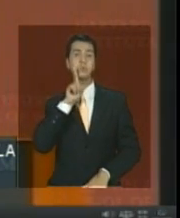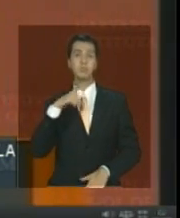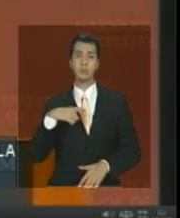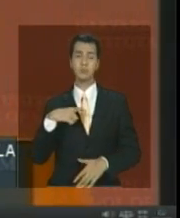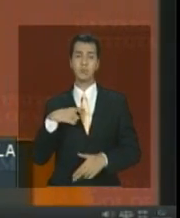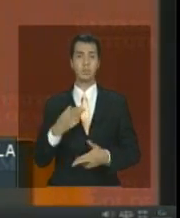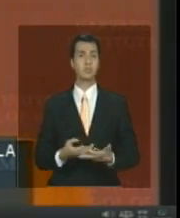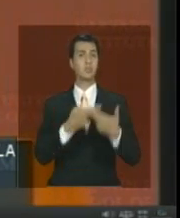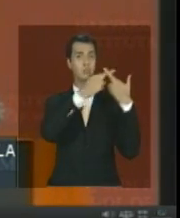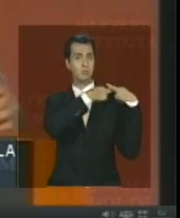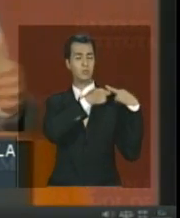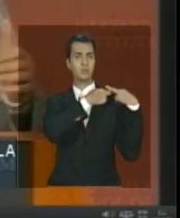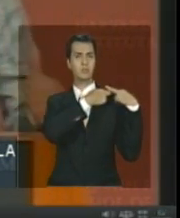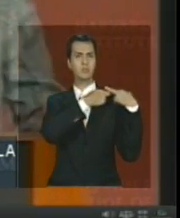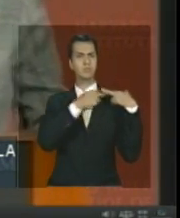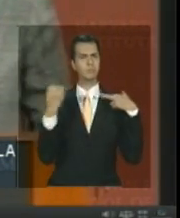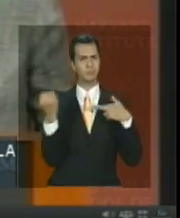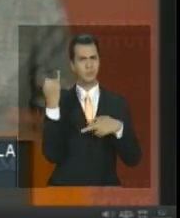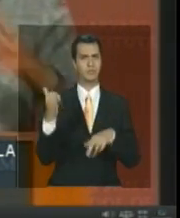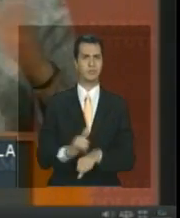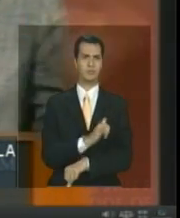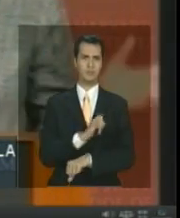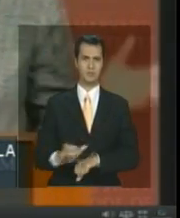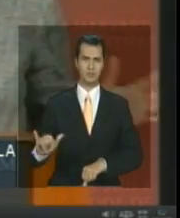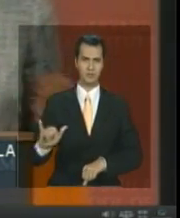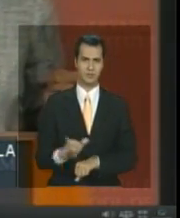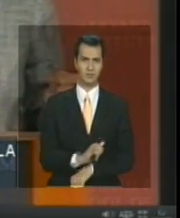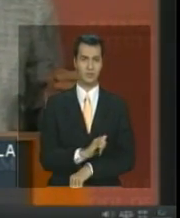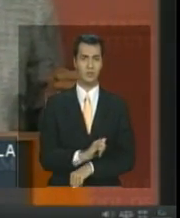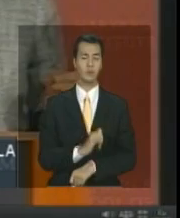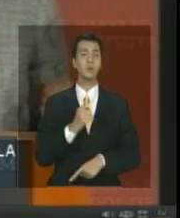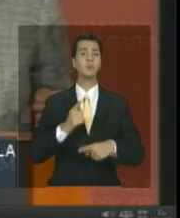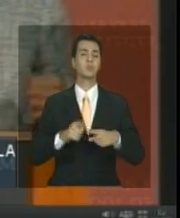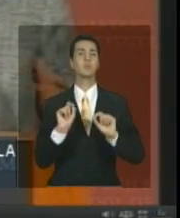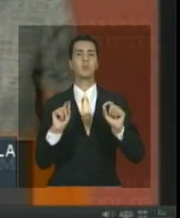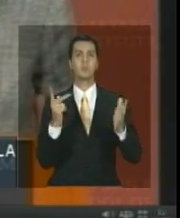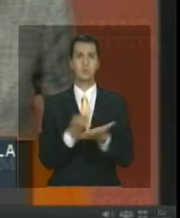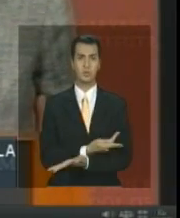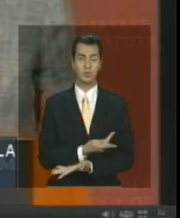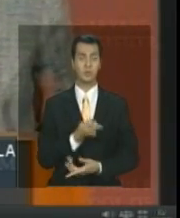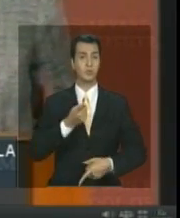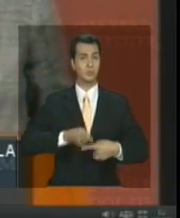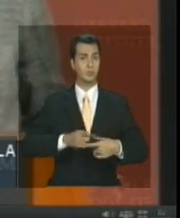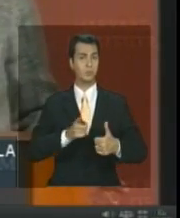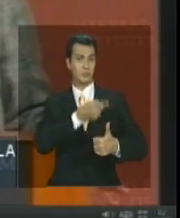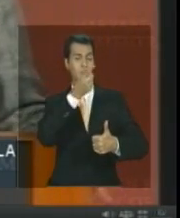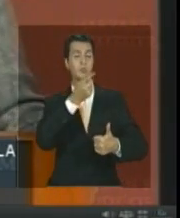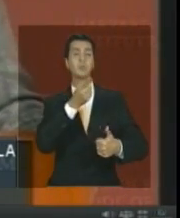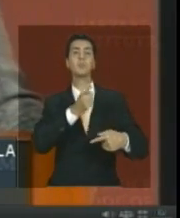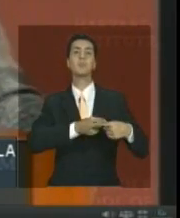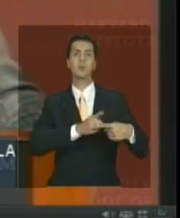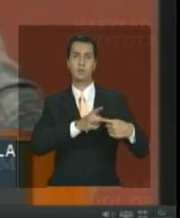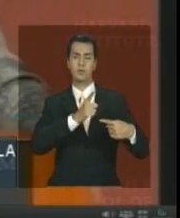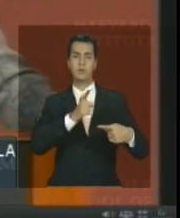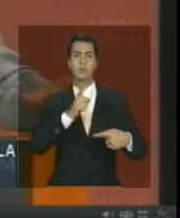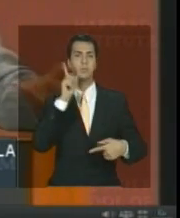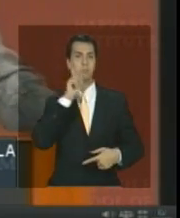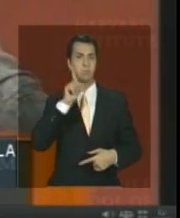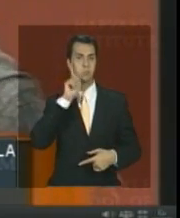estratégico. Primeiro, porque, por alguns muito simples, primeiro porque os Estados Unidos